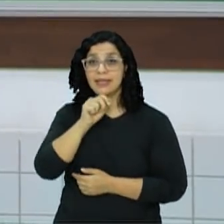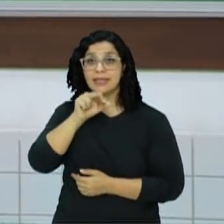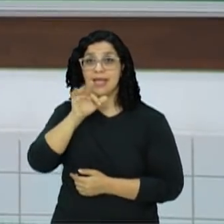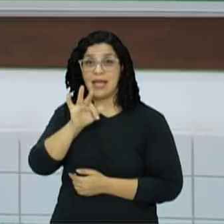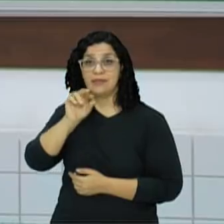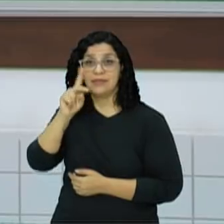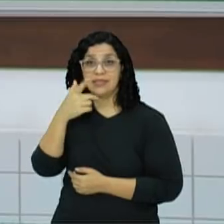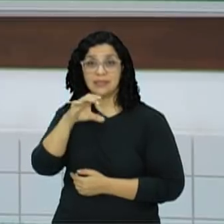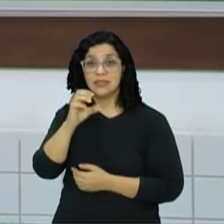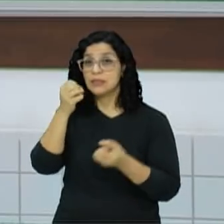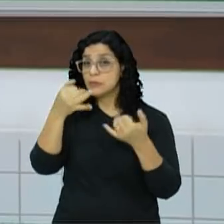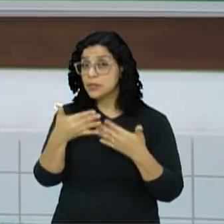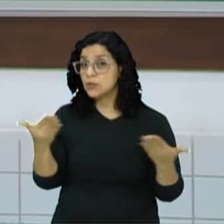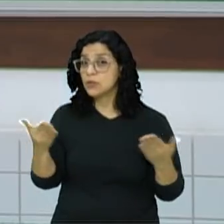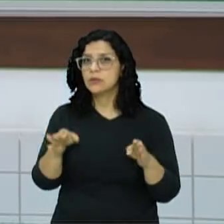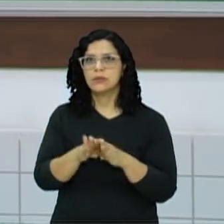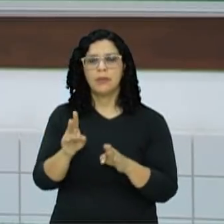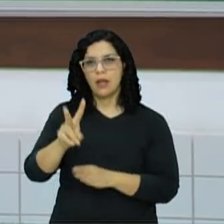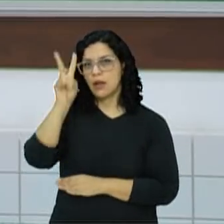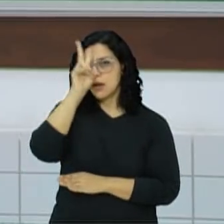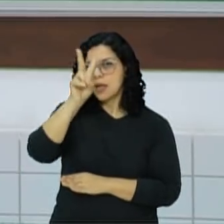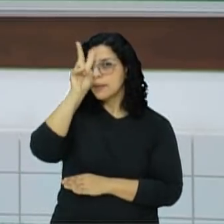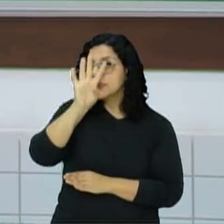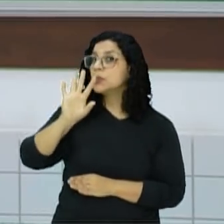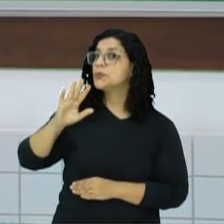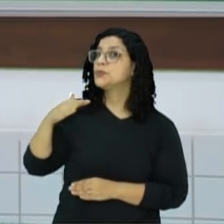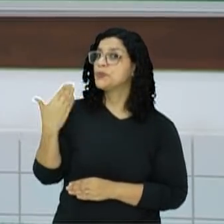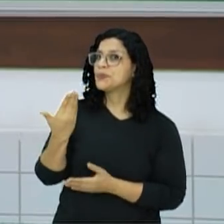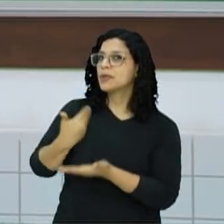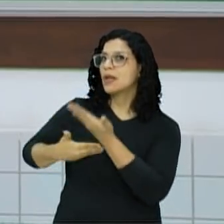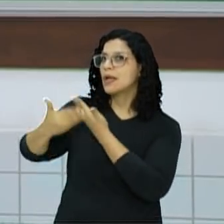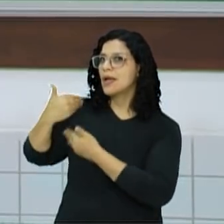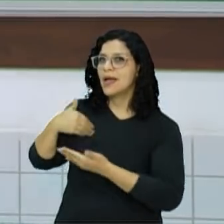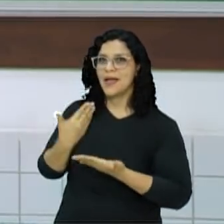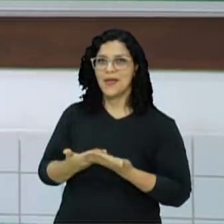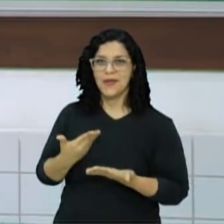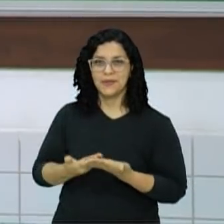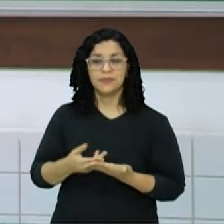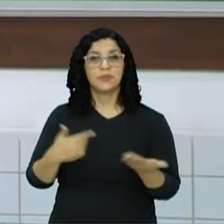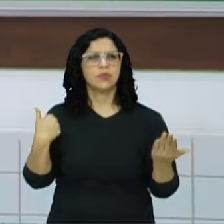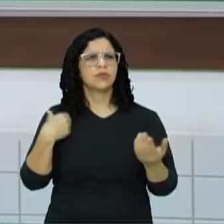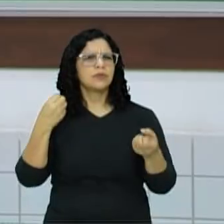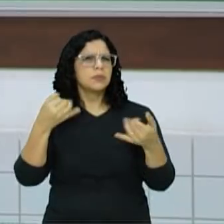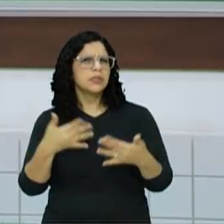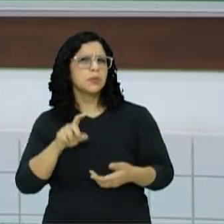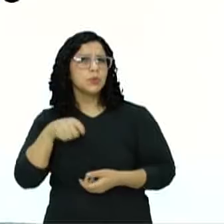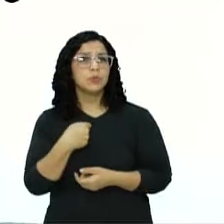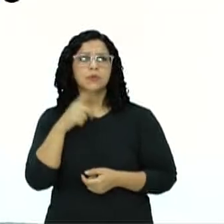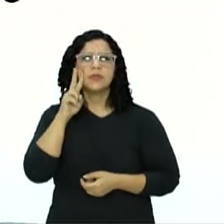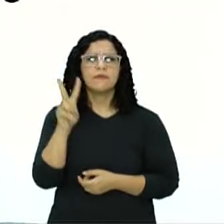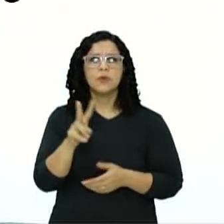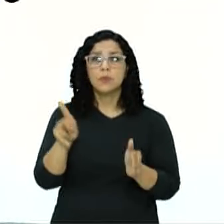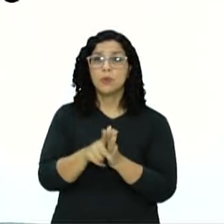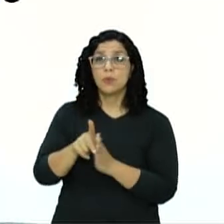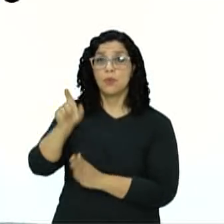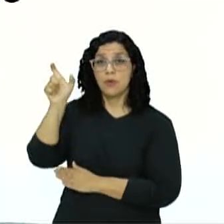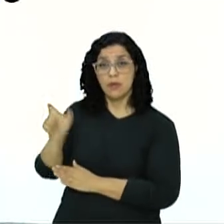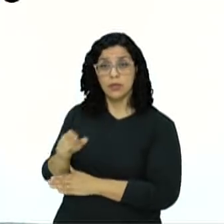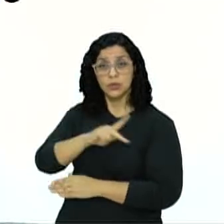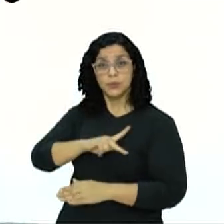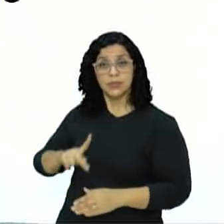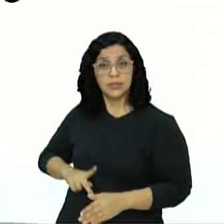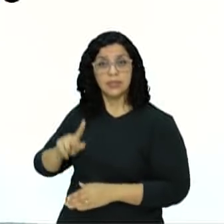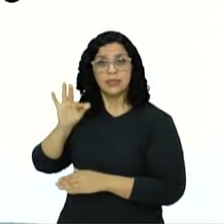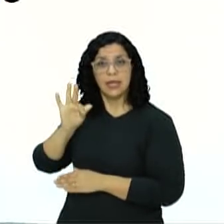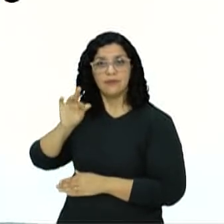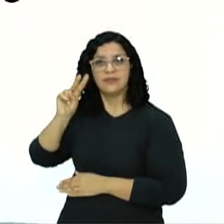Henrique Cardoso. Então, relembrando a última aula. Na última aula, você viu que Fernando Henrique Cardoso,